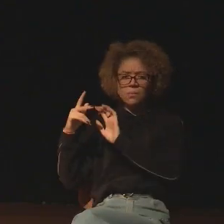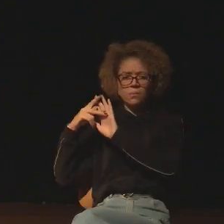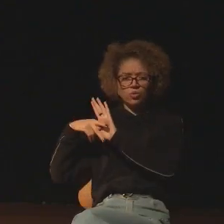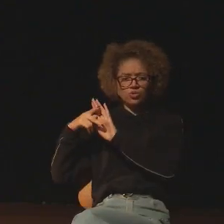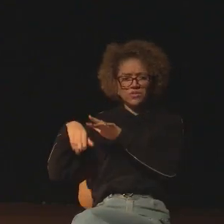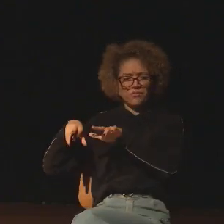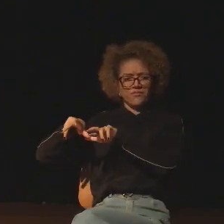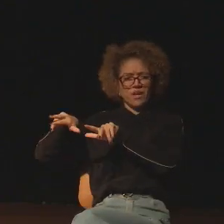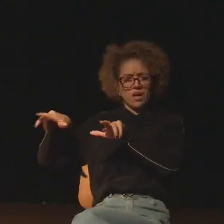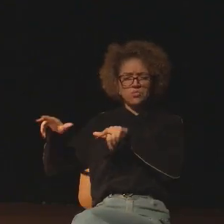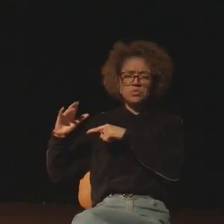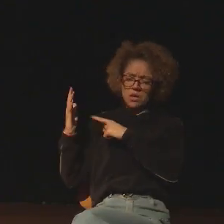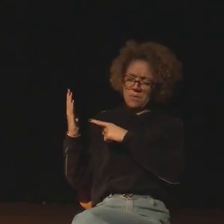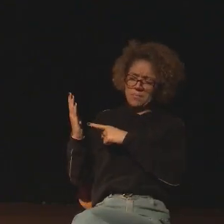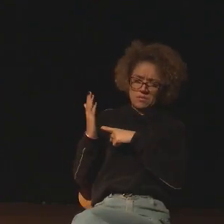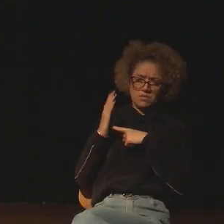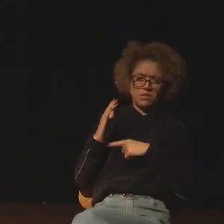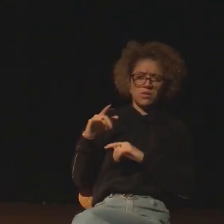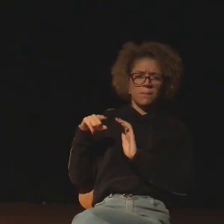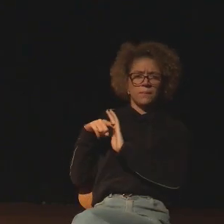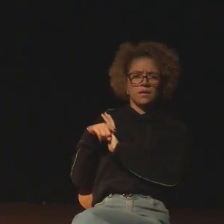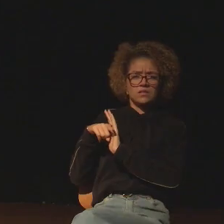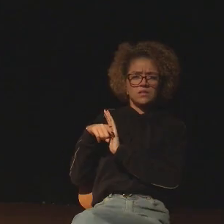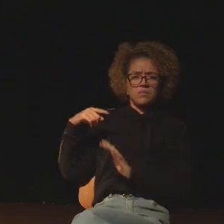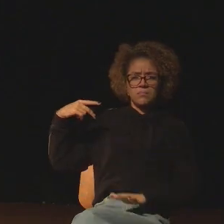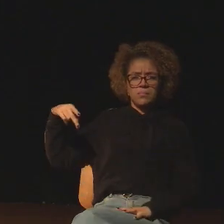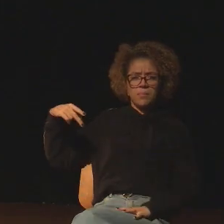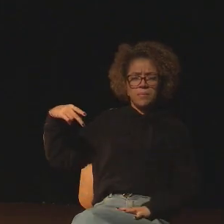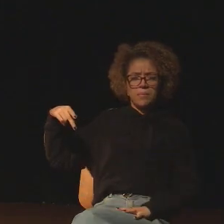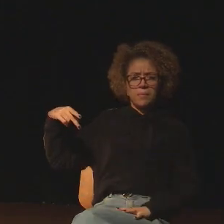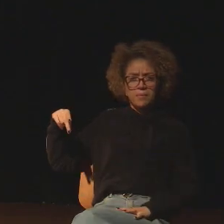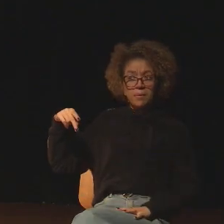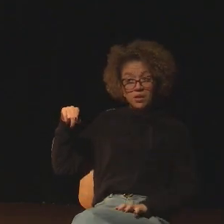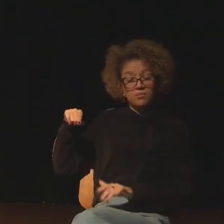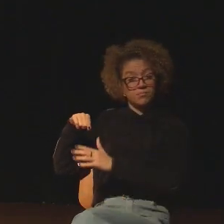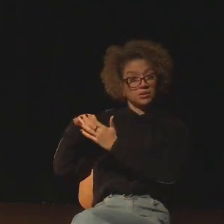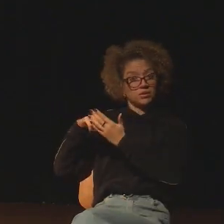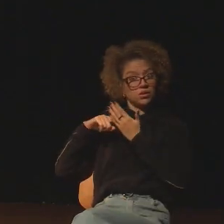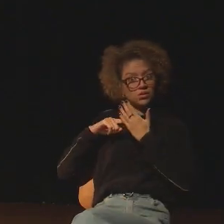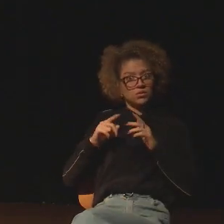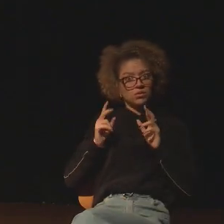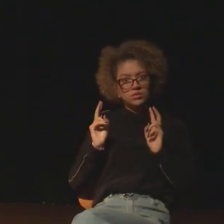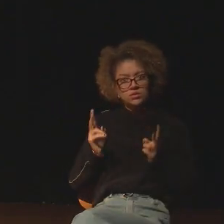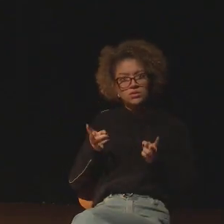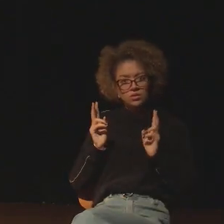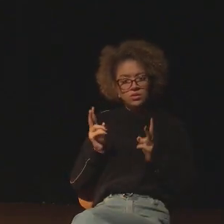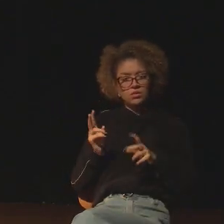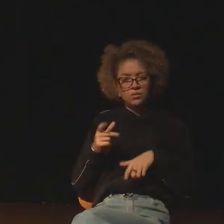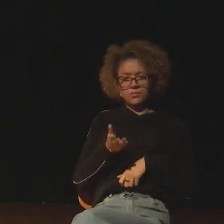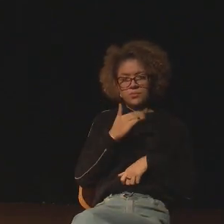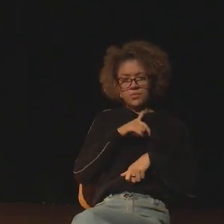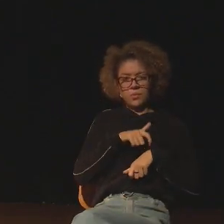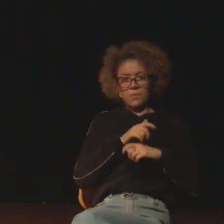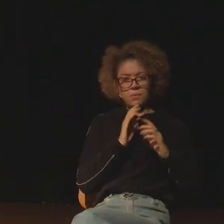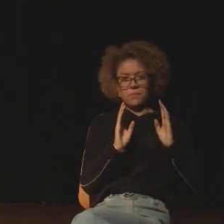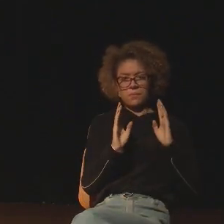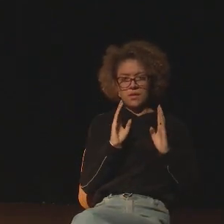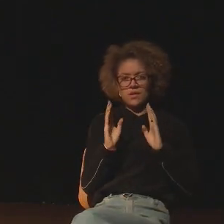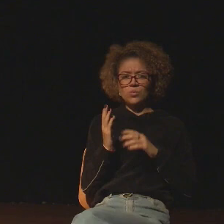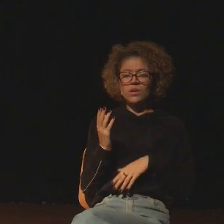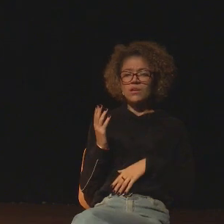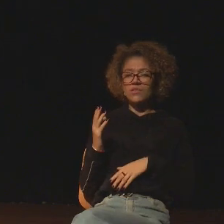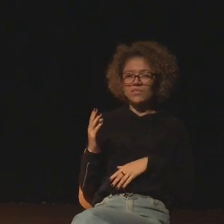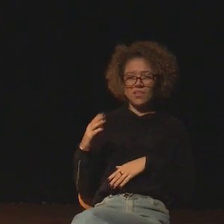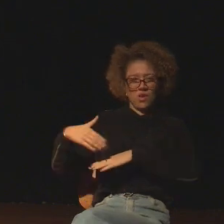projetos, todas as pesquisas, os estudos que foram feitos com relação ao próprio período de fechamento dessa via, antes